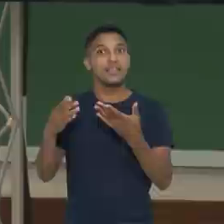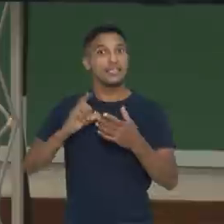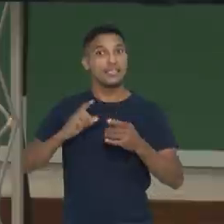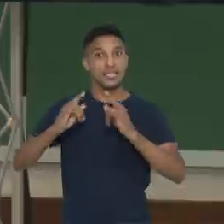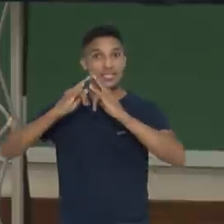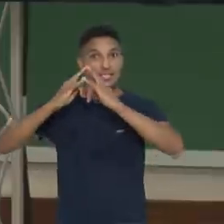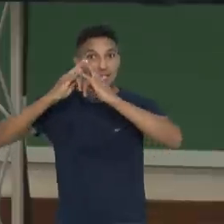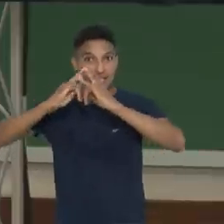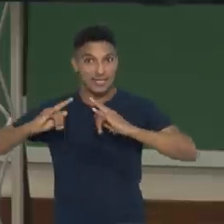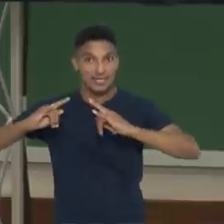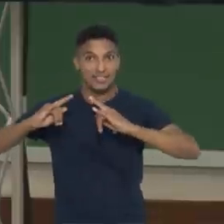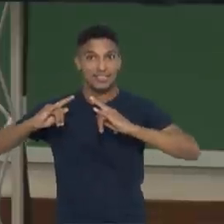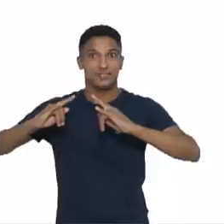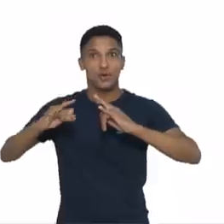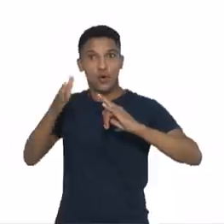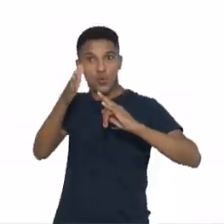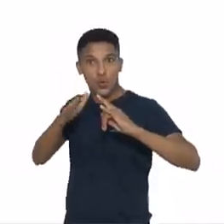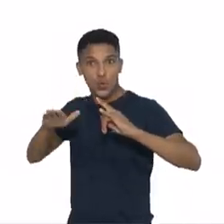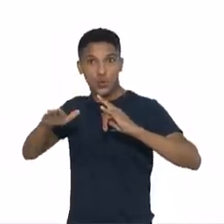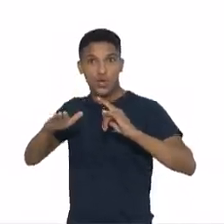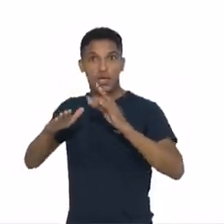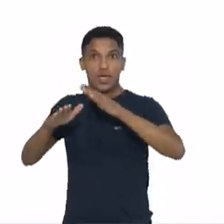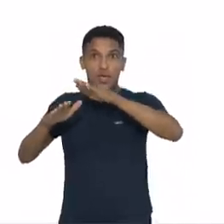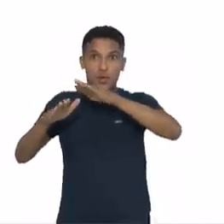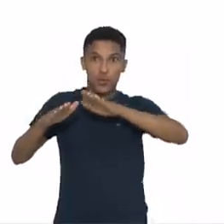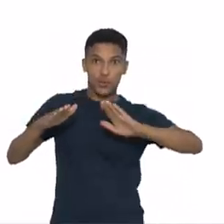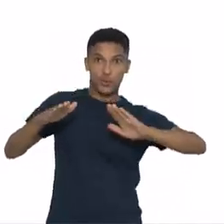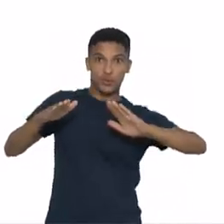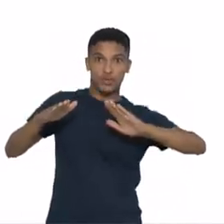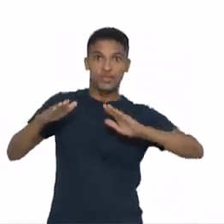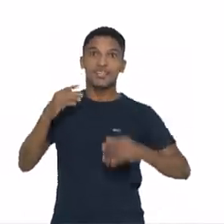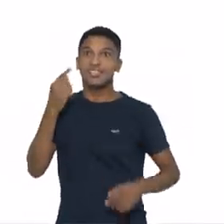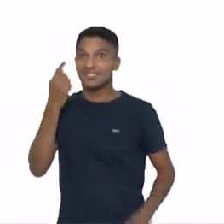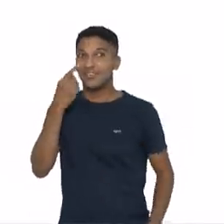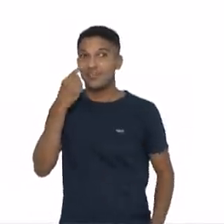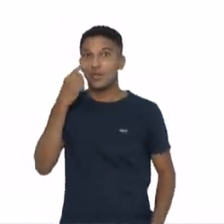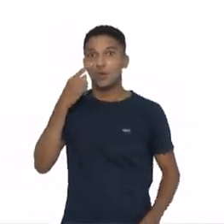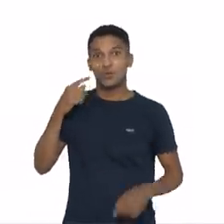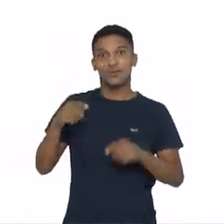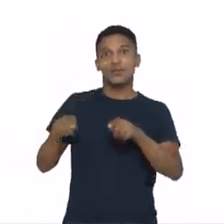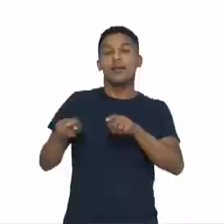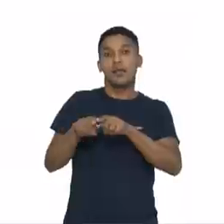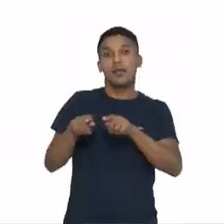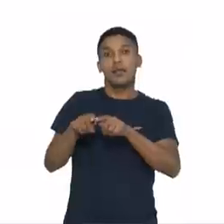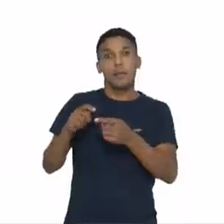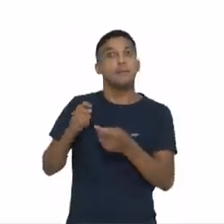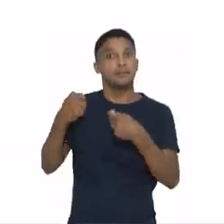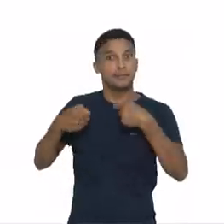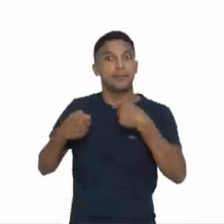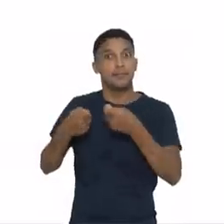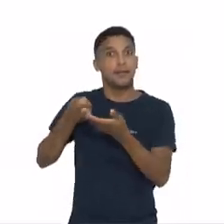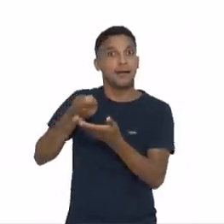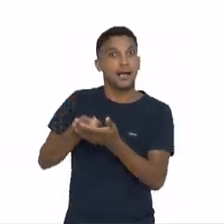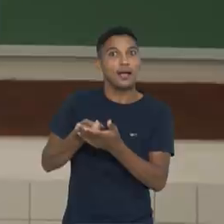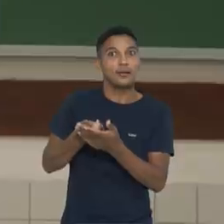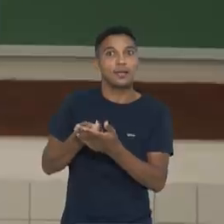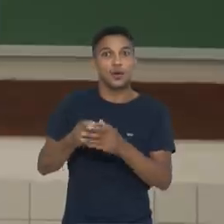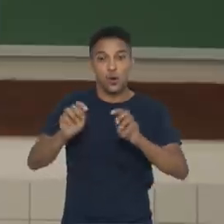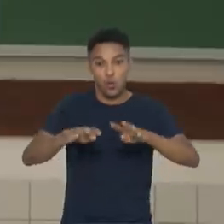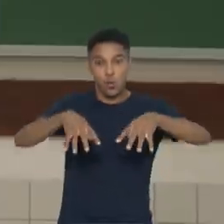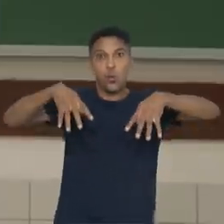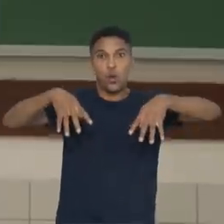da cerquinha, né? Bilheteria, né? Começa a se cobrar a questão dos ingressos, né? Para assistir às